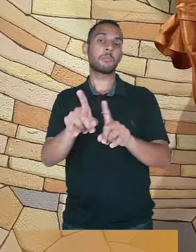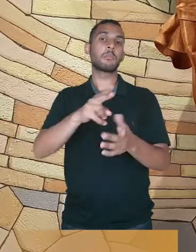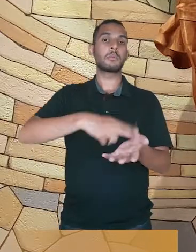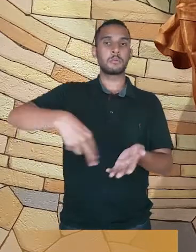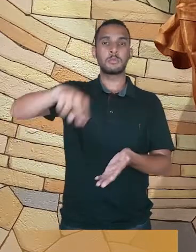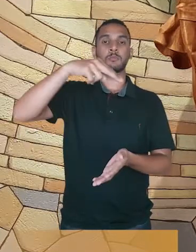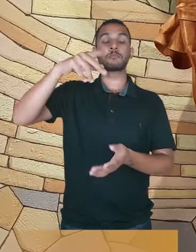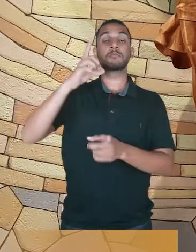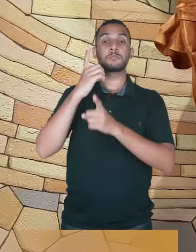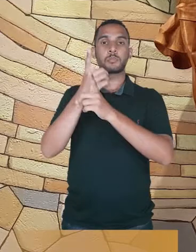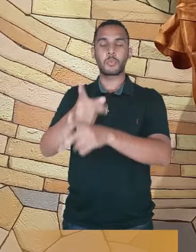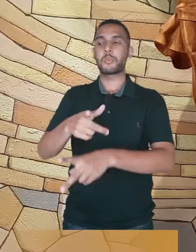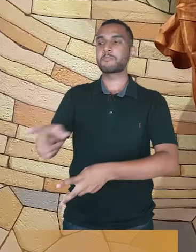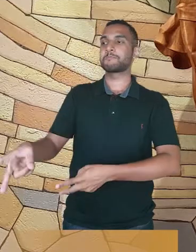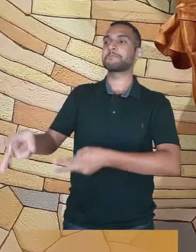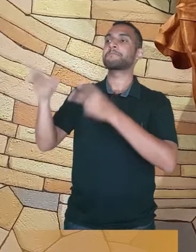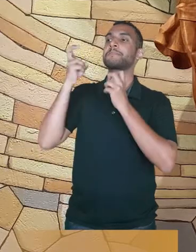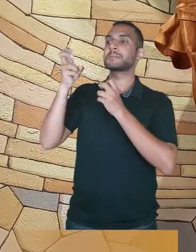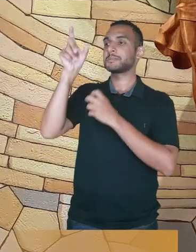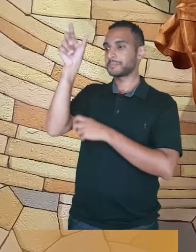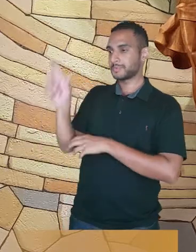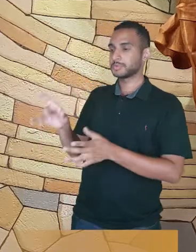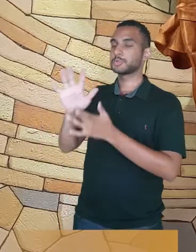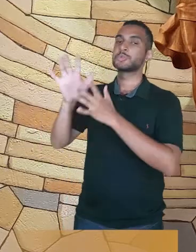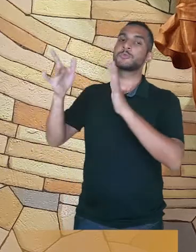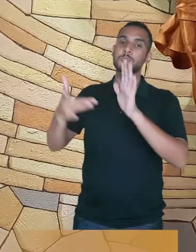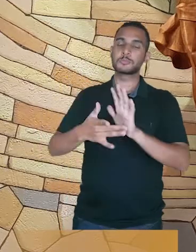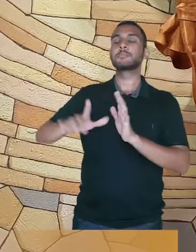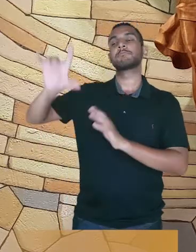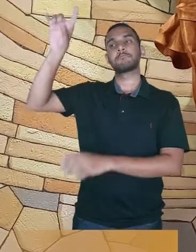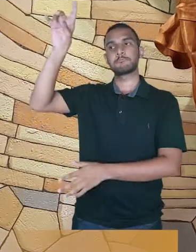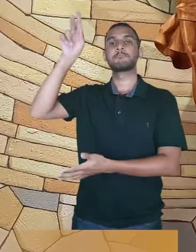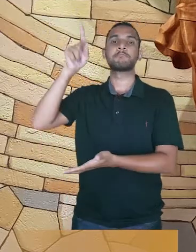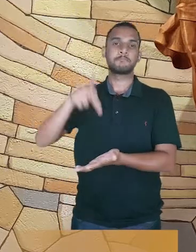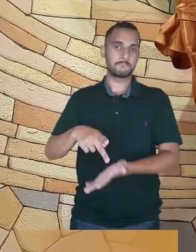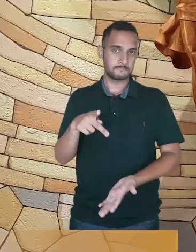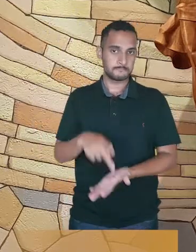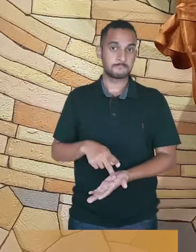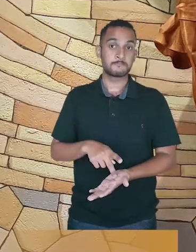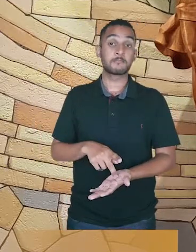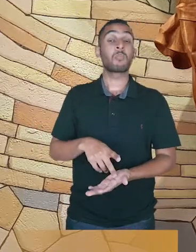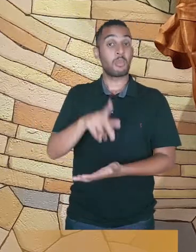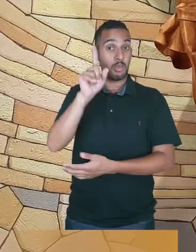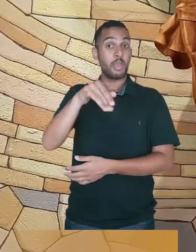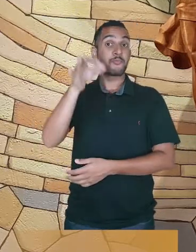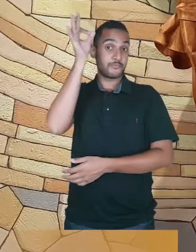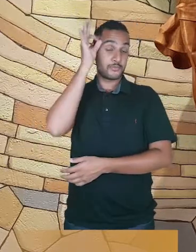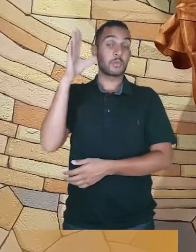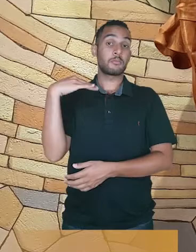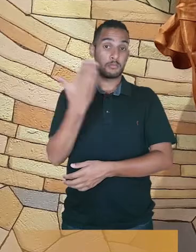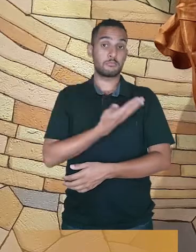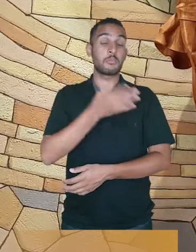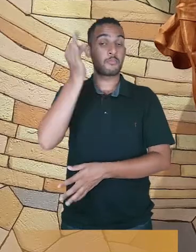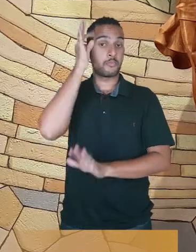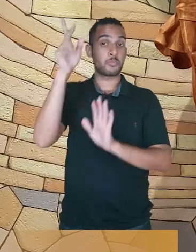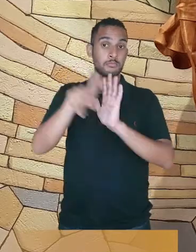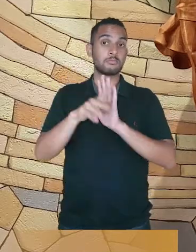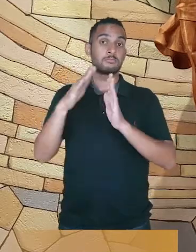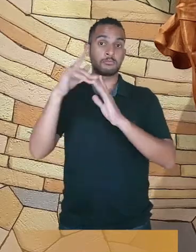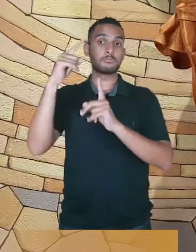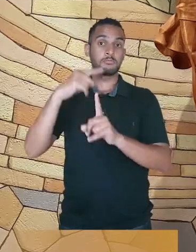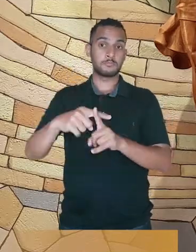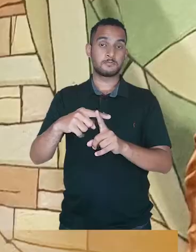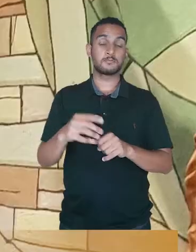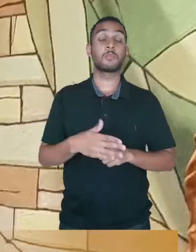os discípulos reconheceram quem era jesus e o adoraram como o senhor esta é a nossa fé a fé da